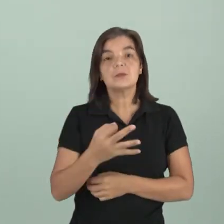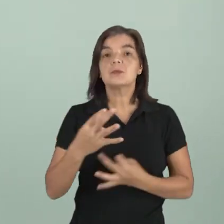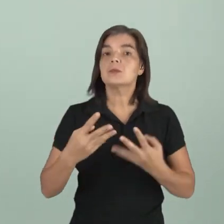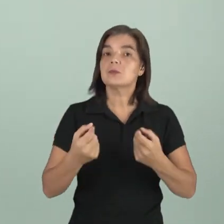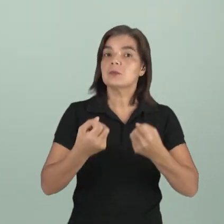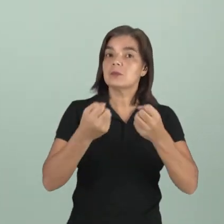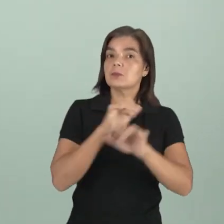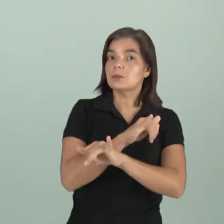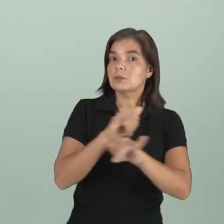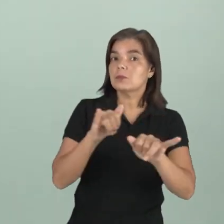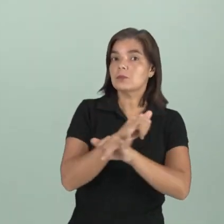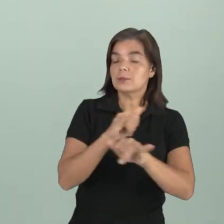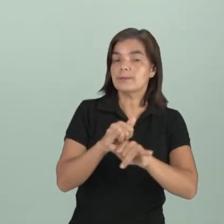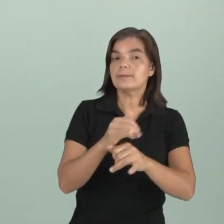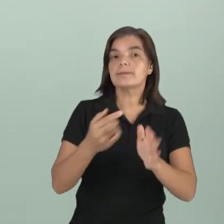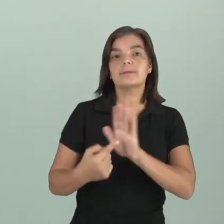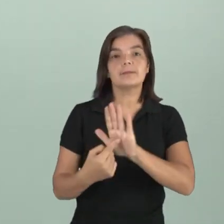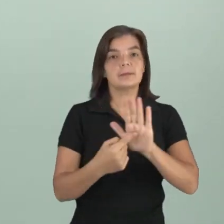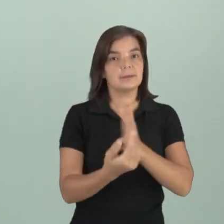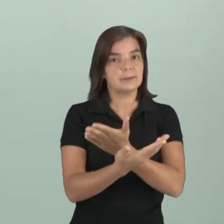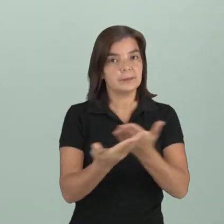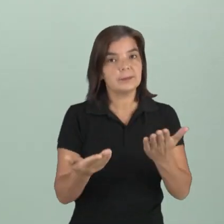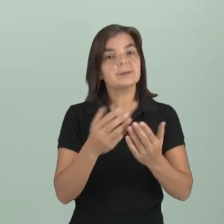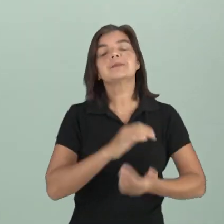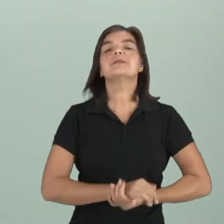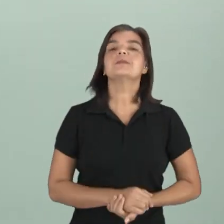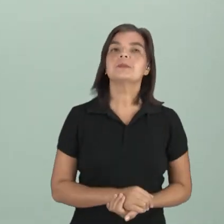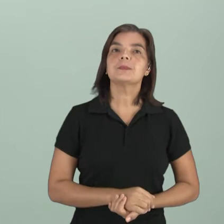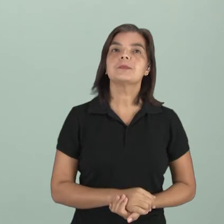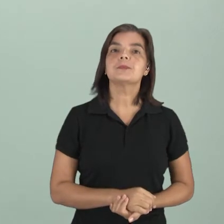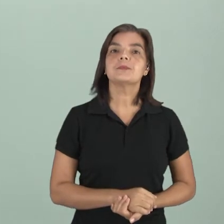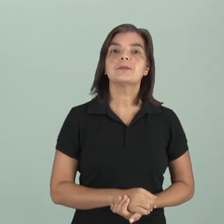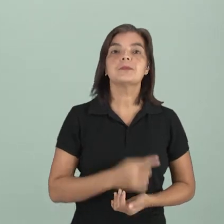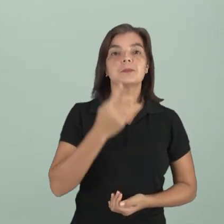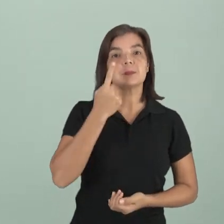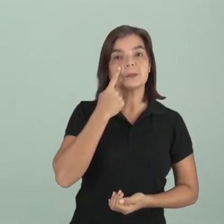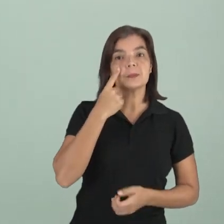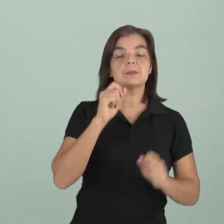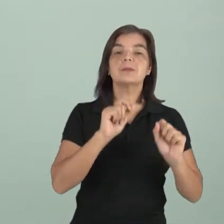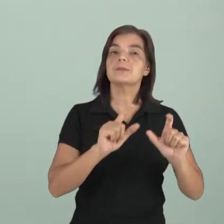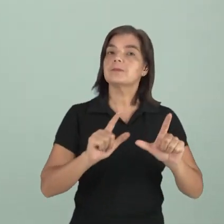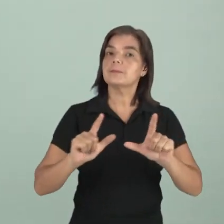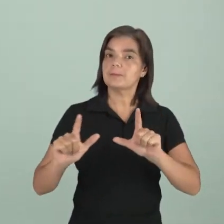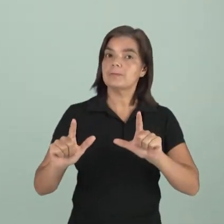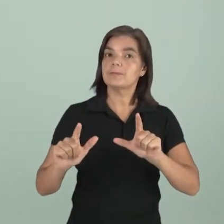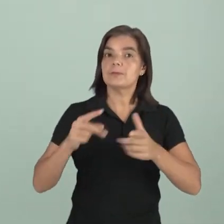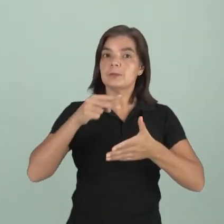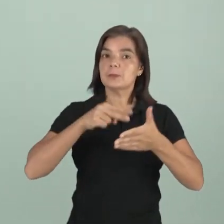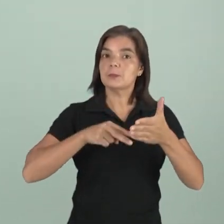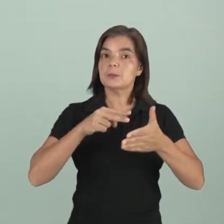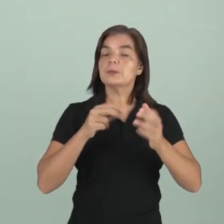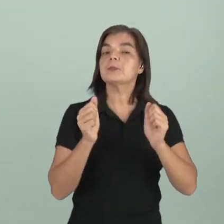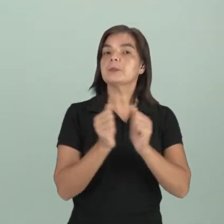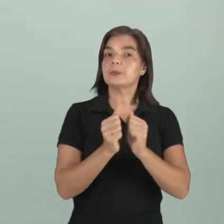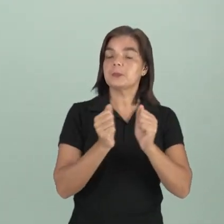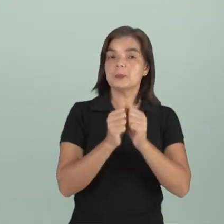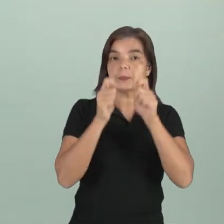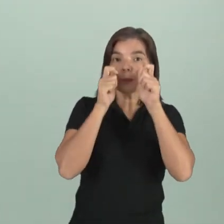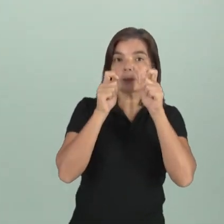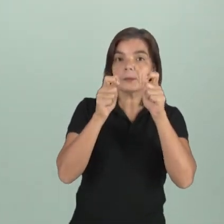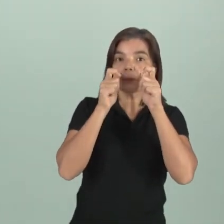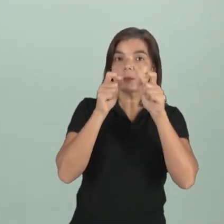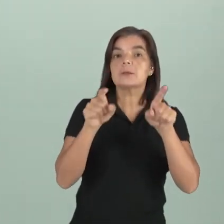justamente em todas as informações que foram apresentadas a todos vocês. Visualizem em tela, vamos ler juntos com